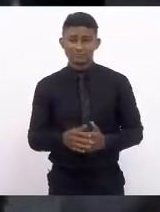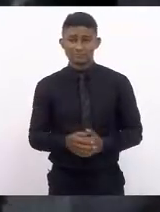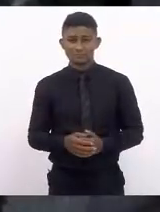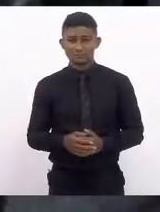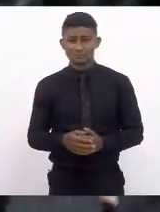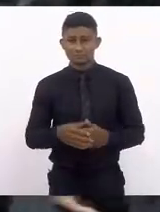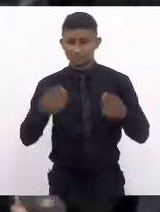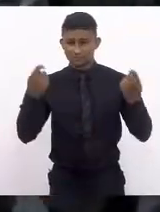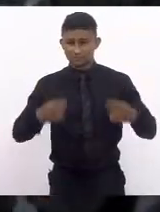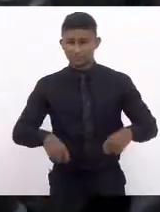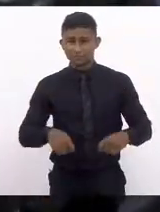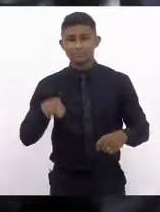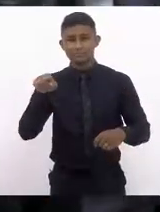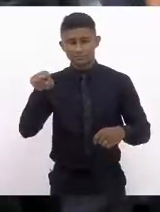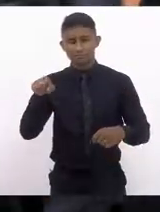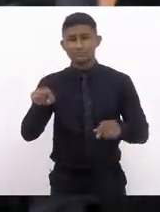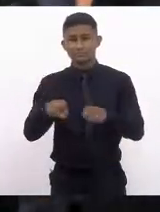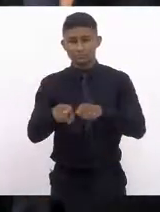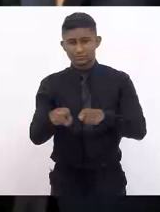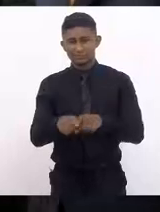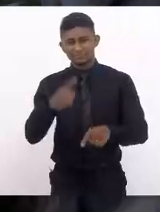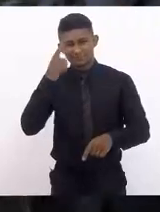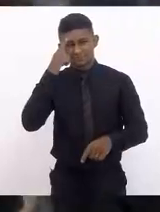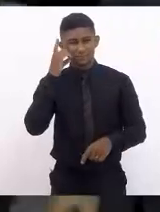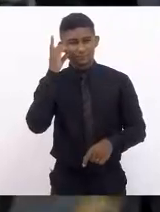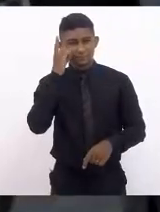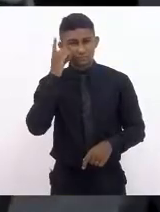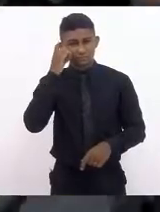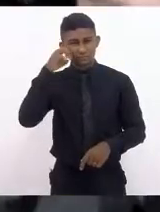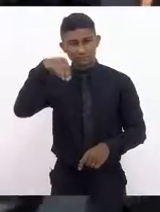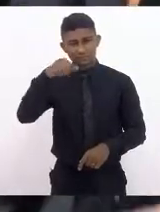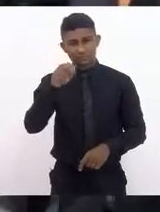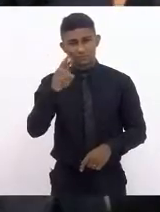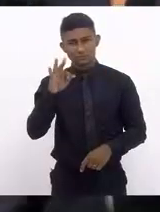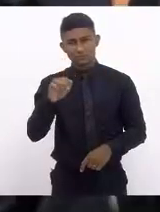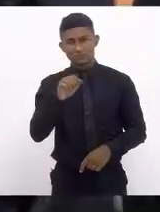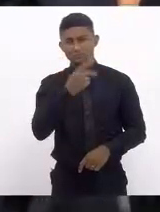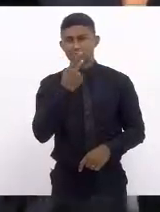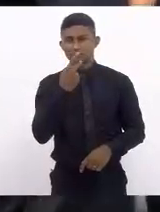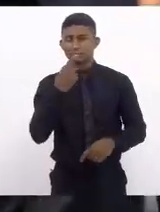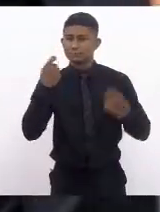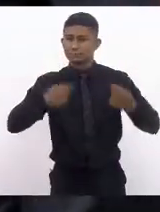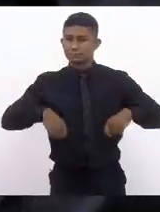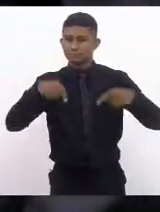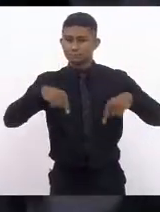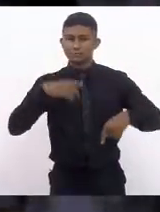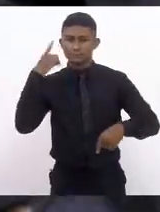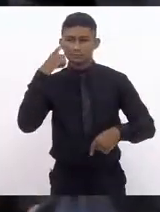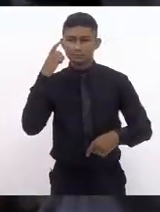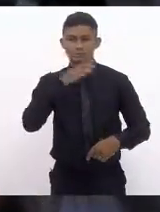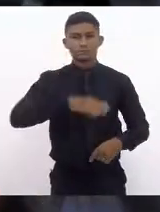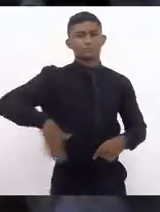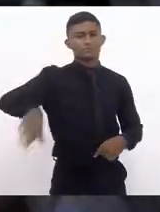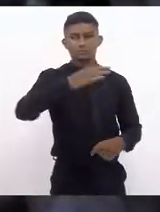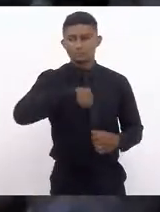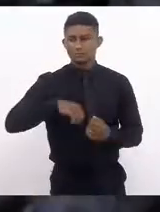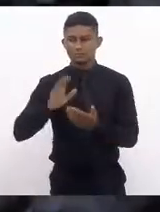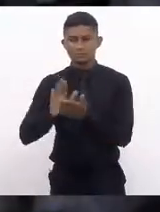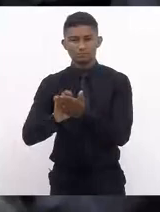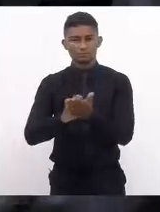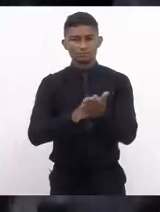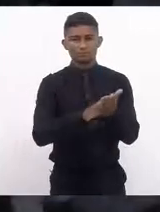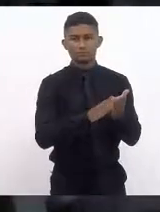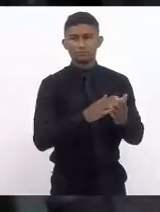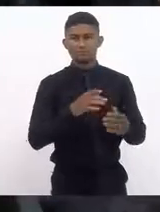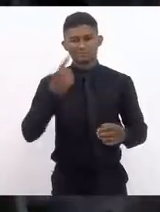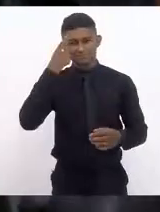aqui ó como a deputada Martha Rocha falou tem que parabenizar mesmo todos os deputados aqui na casa nós não marcamos a